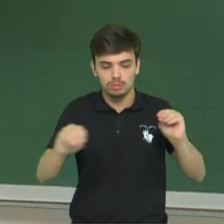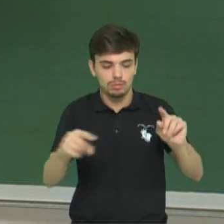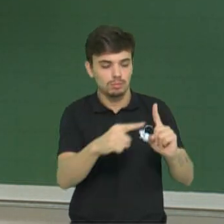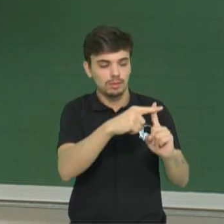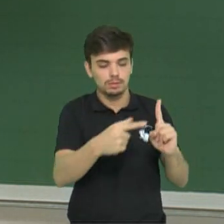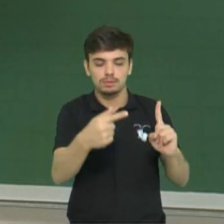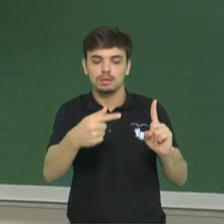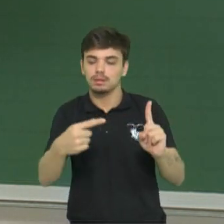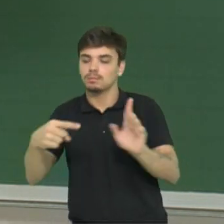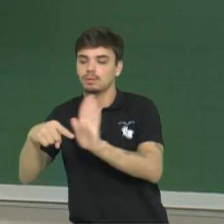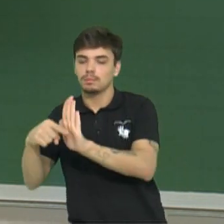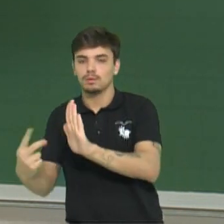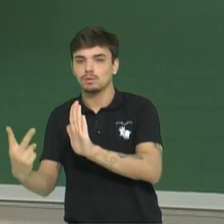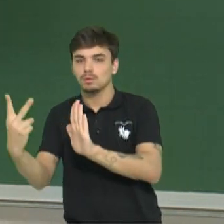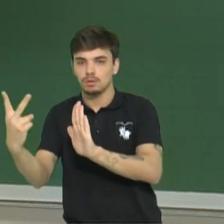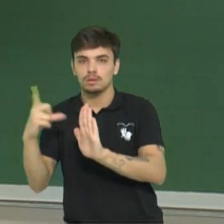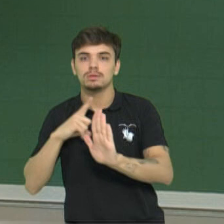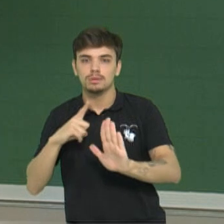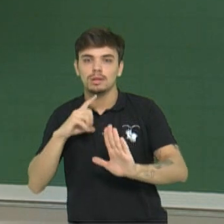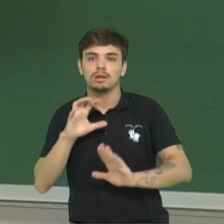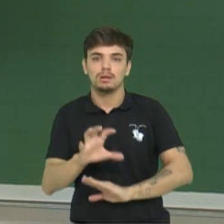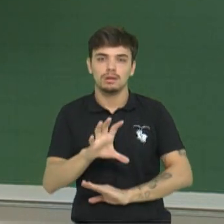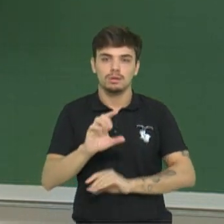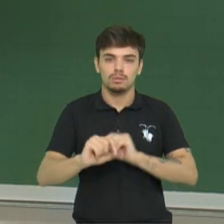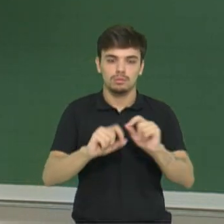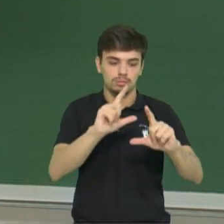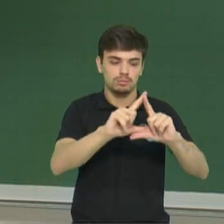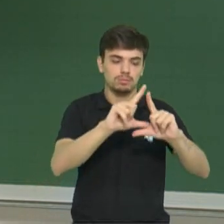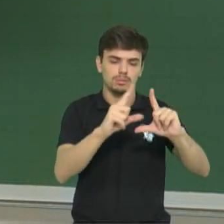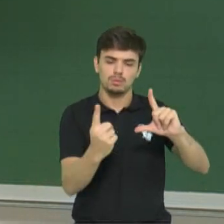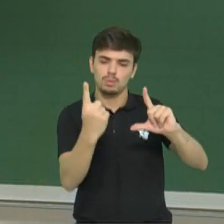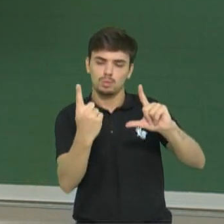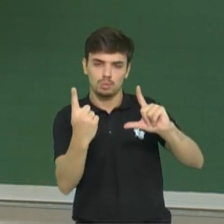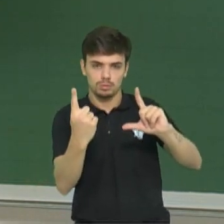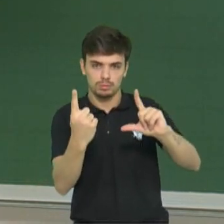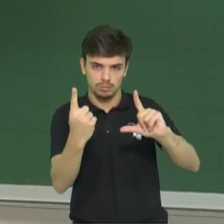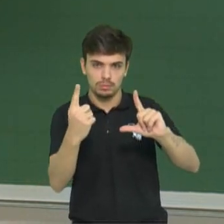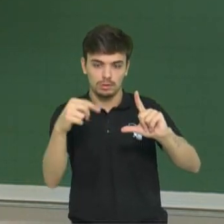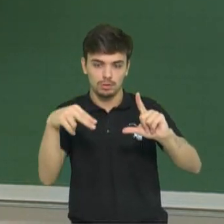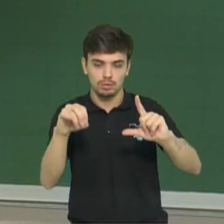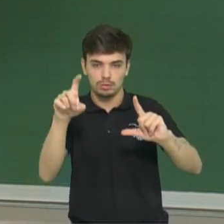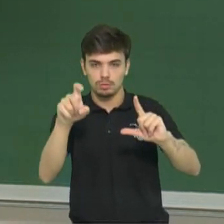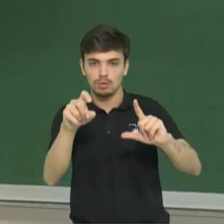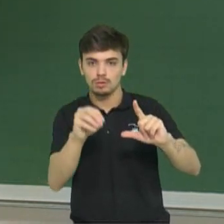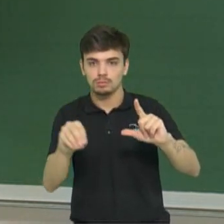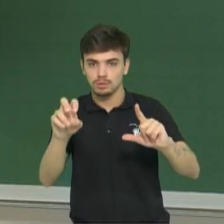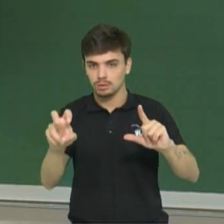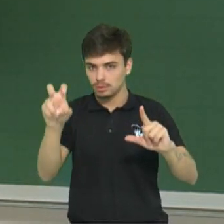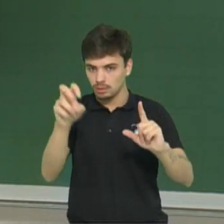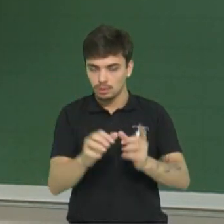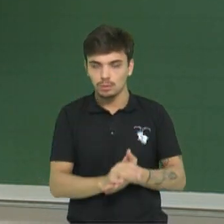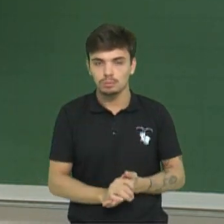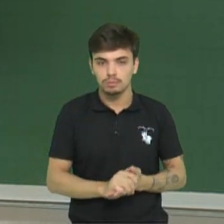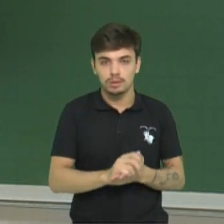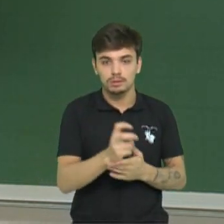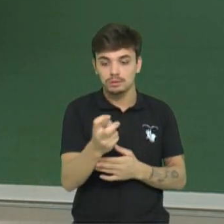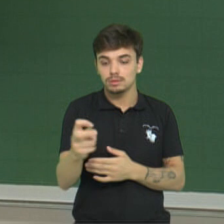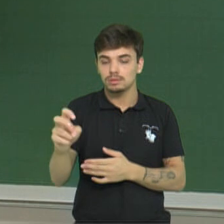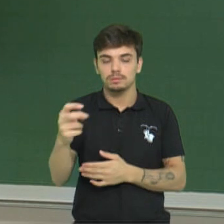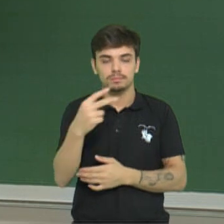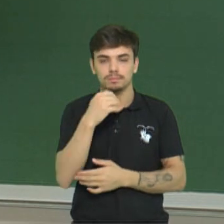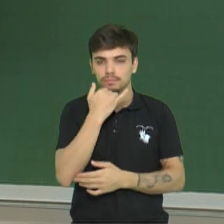para menos 2, então ele tem um delta ali, nox dele de 5. Na segunda equação,